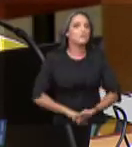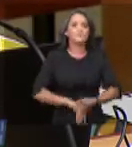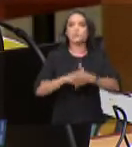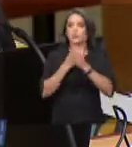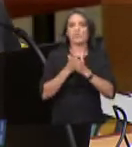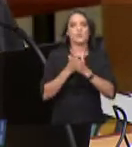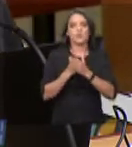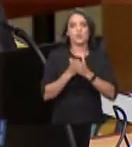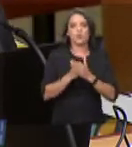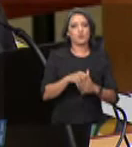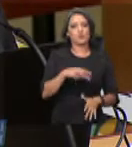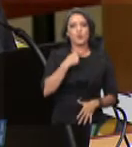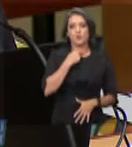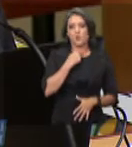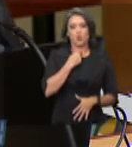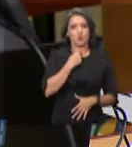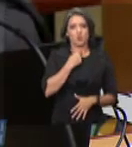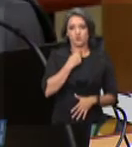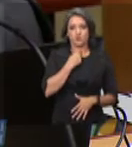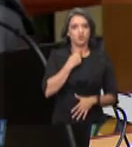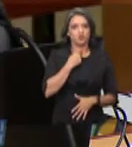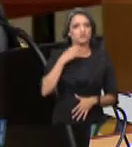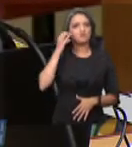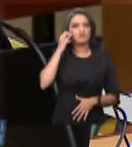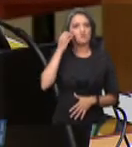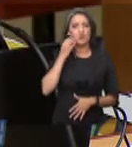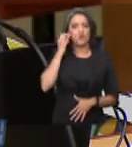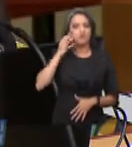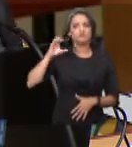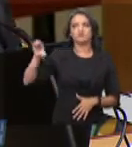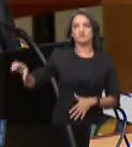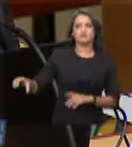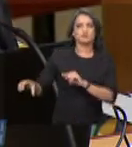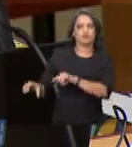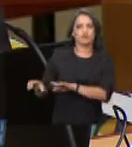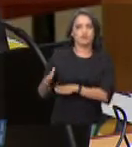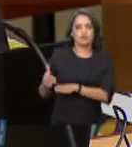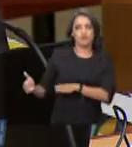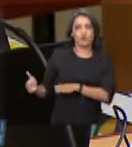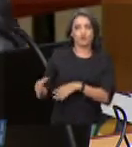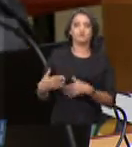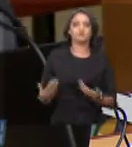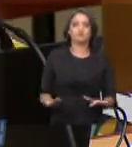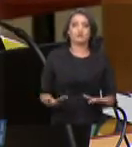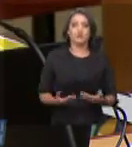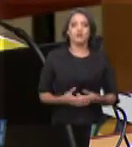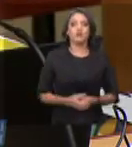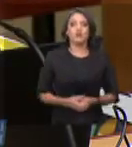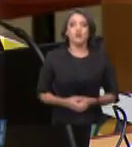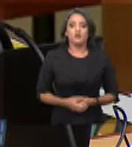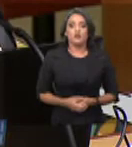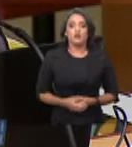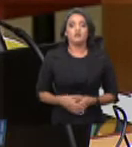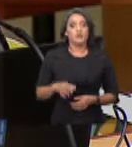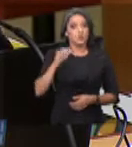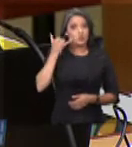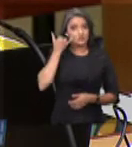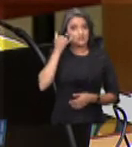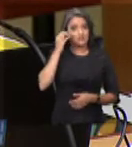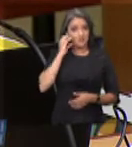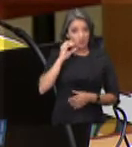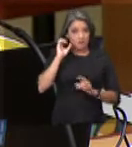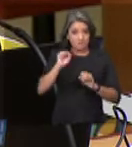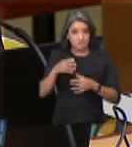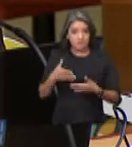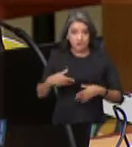essa possibilidade totalmente para garantir que o eleitor não possa ser cobrado disso e os celulares daqueles